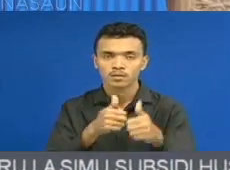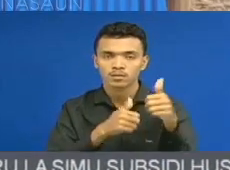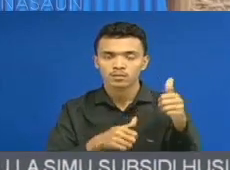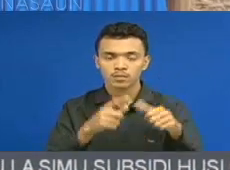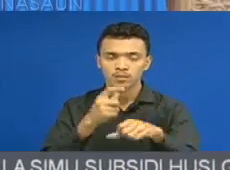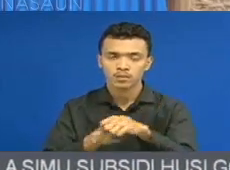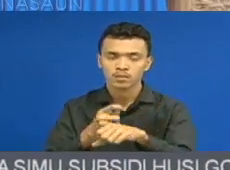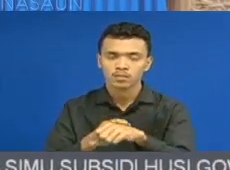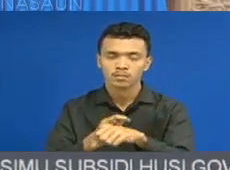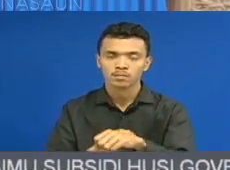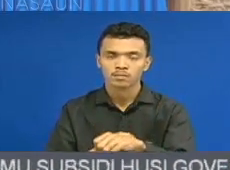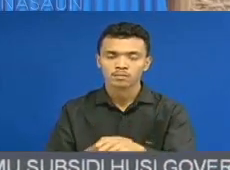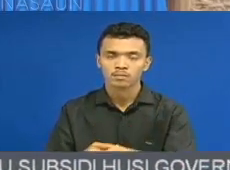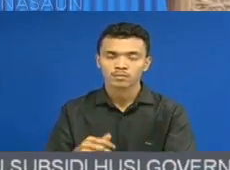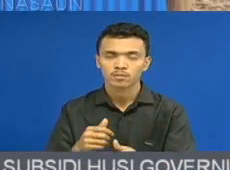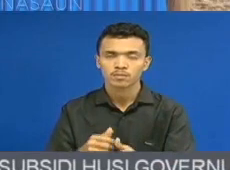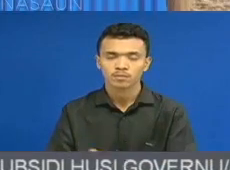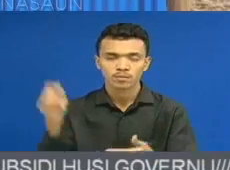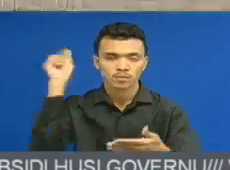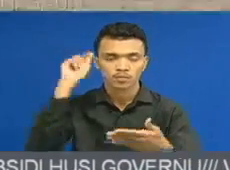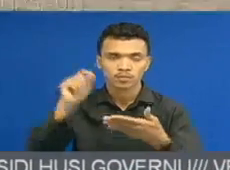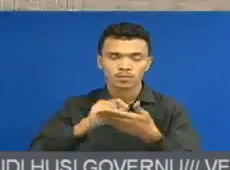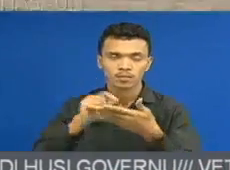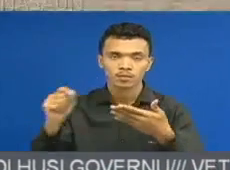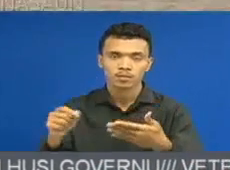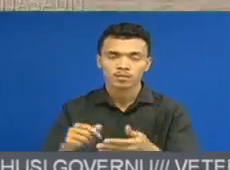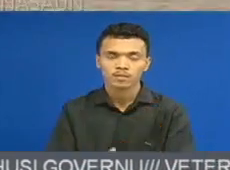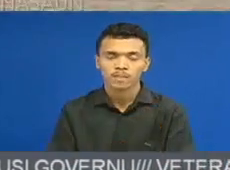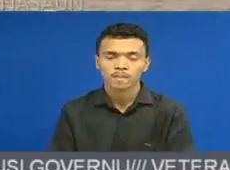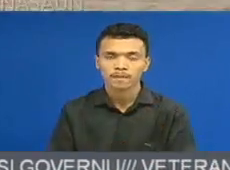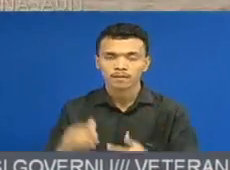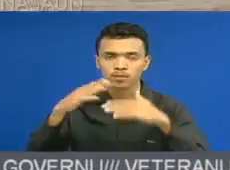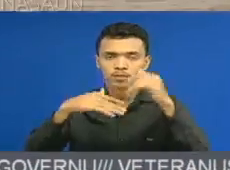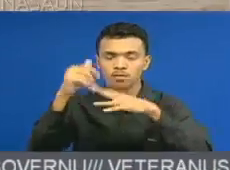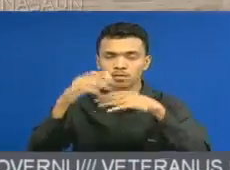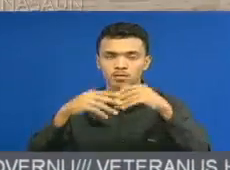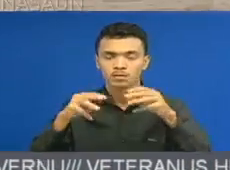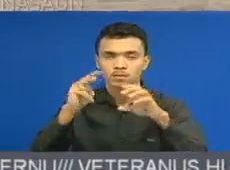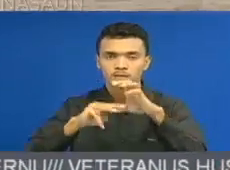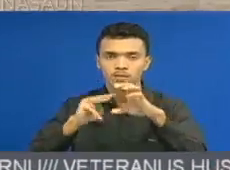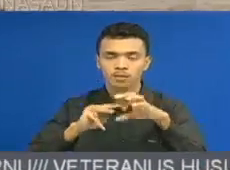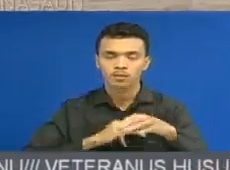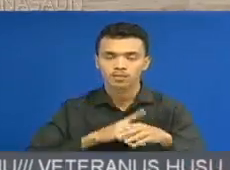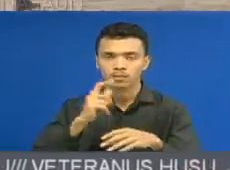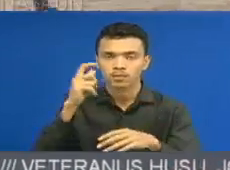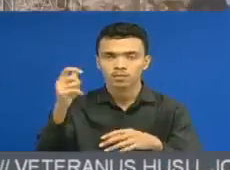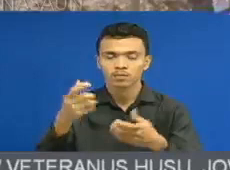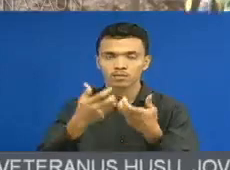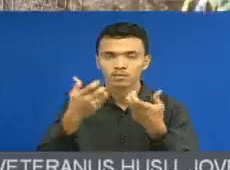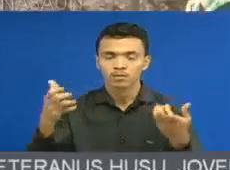nebe baseia ba kontratu projeto construção mercado municipal Manatutu faiba projeto